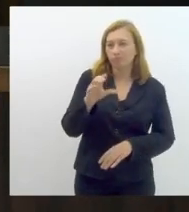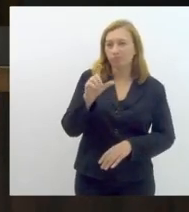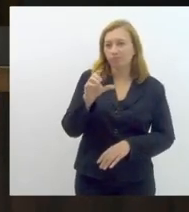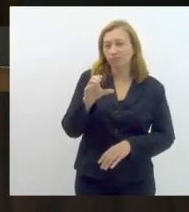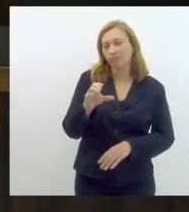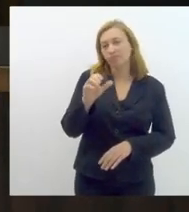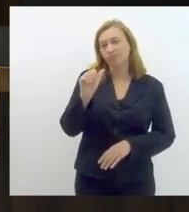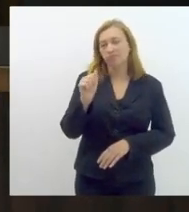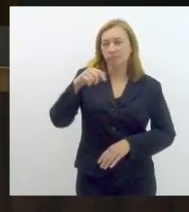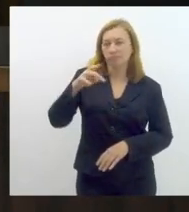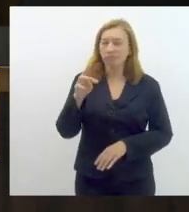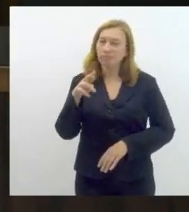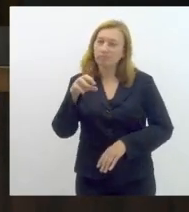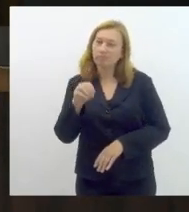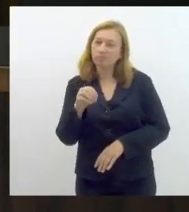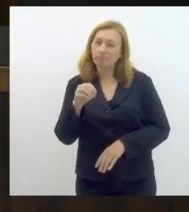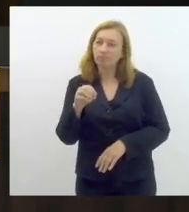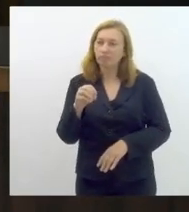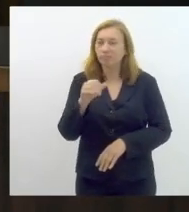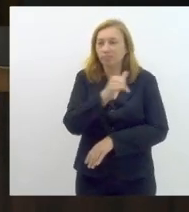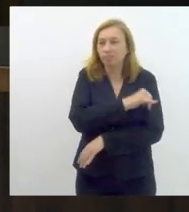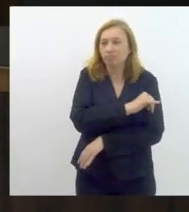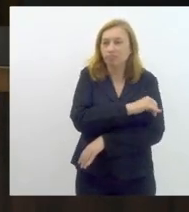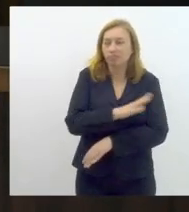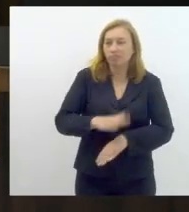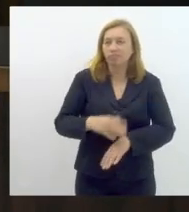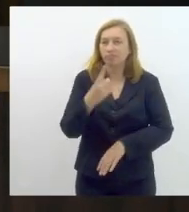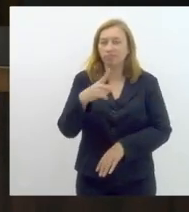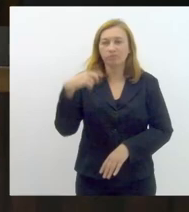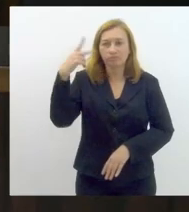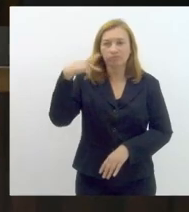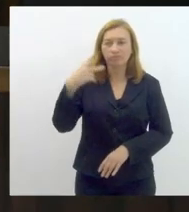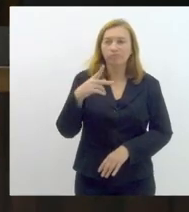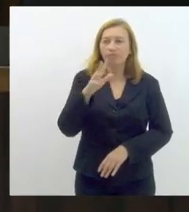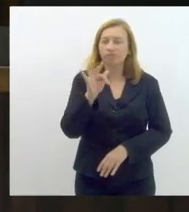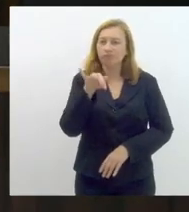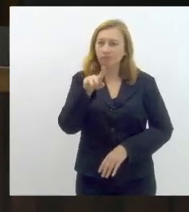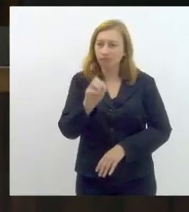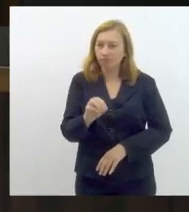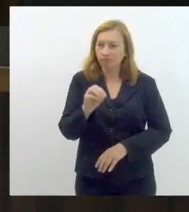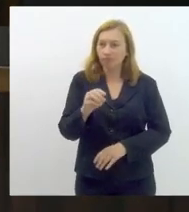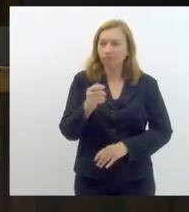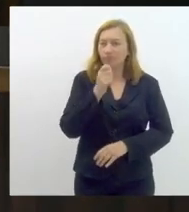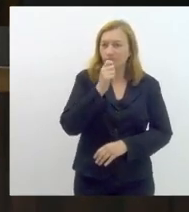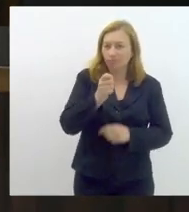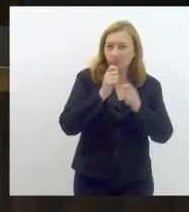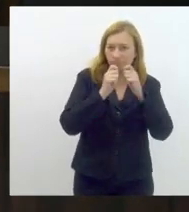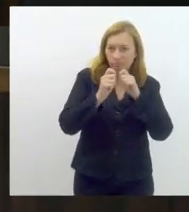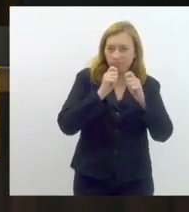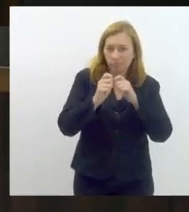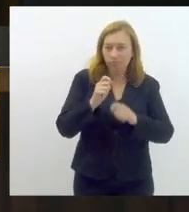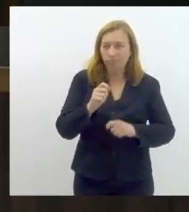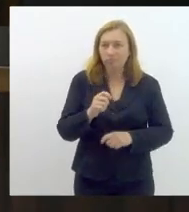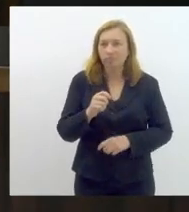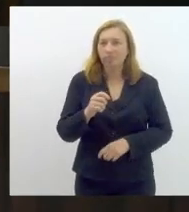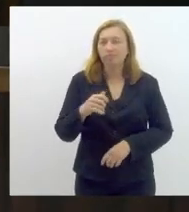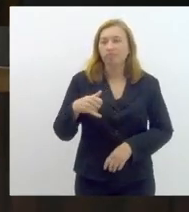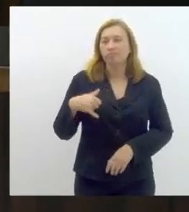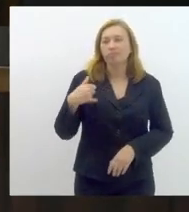Janeiro. Mais um vereador aqui na casa. E Flávio Barros, jornalista do Ideal Terceira